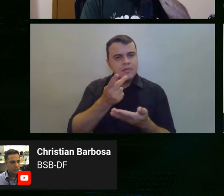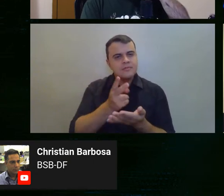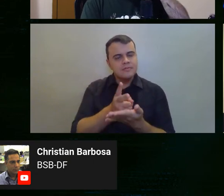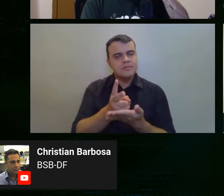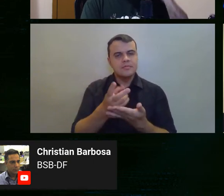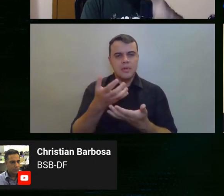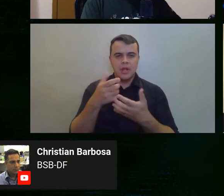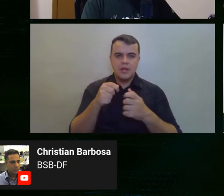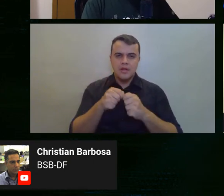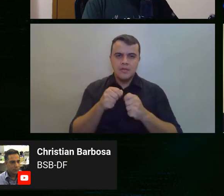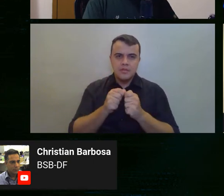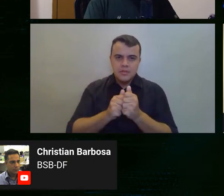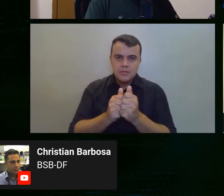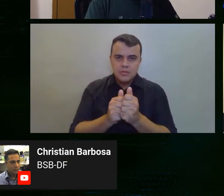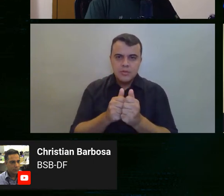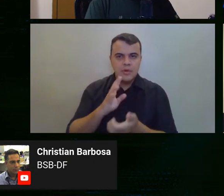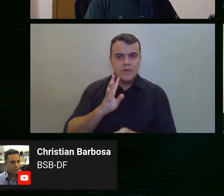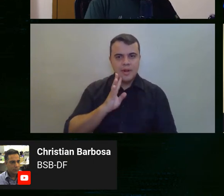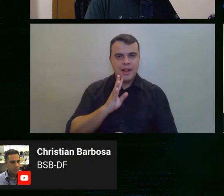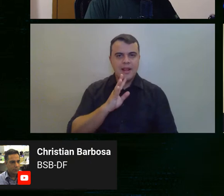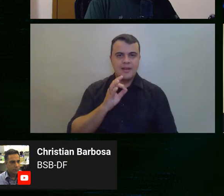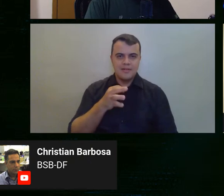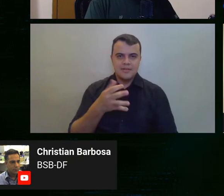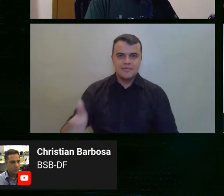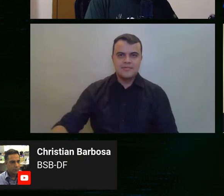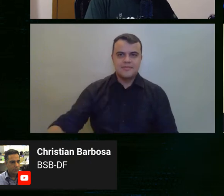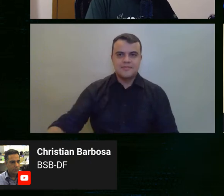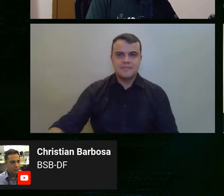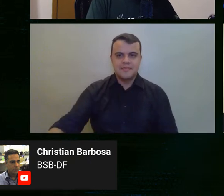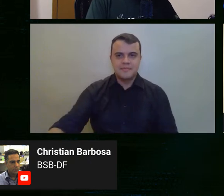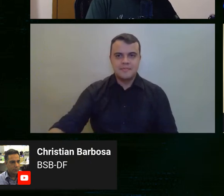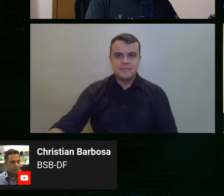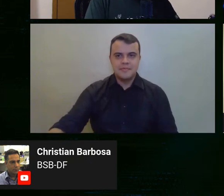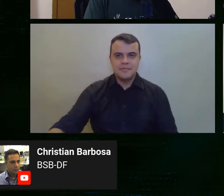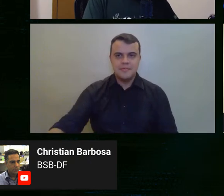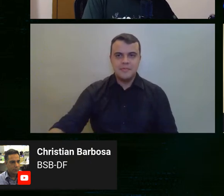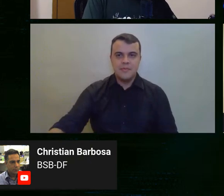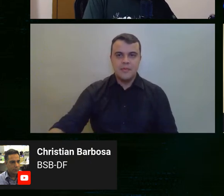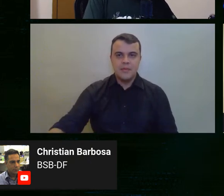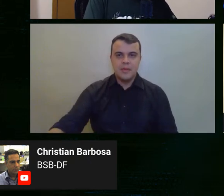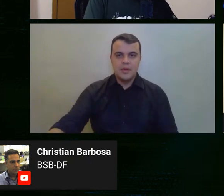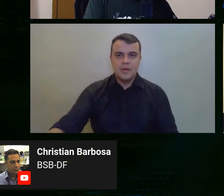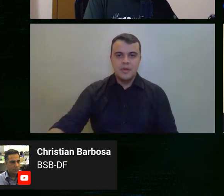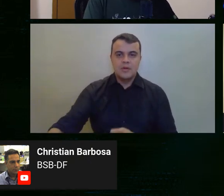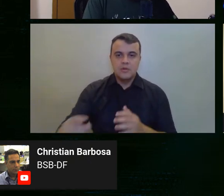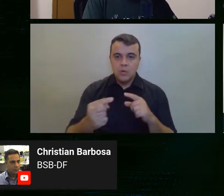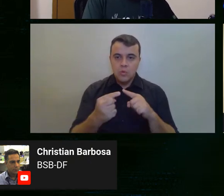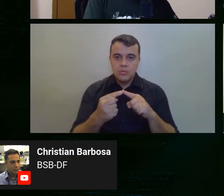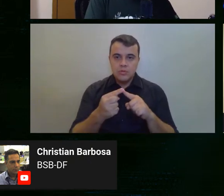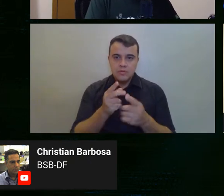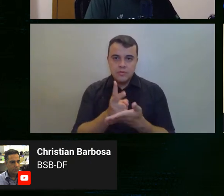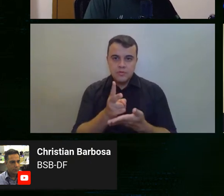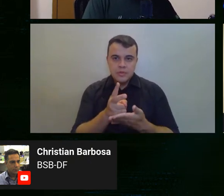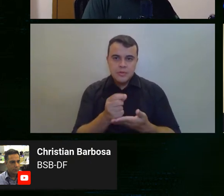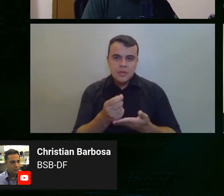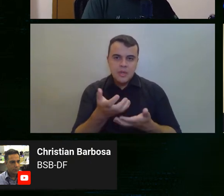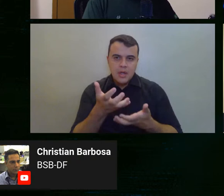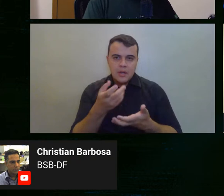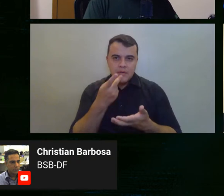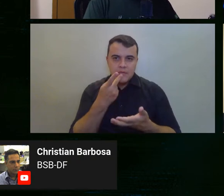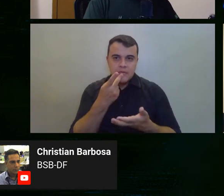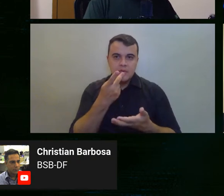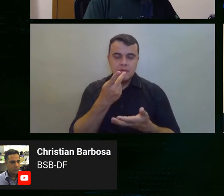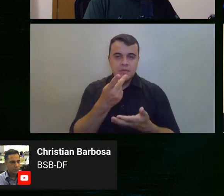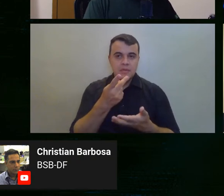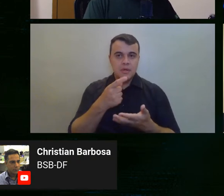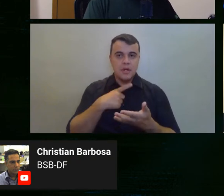fazer acompanhado de alguém muito mais divertido né Exatamente é galera e o objetivo aqui também é um pouco disso né a gente conseguir falar um